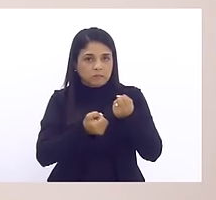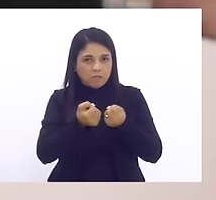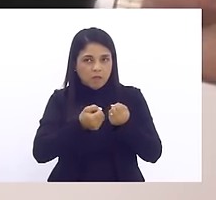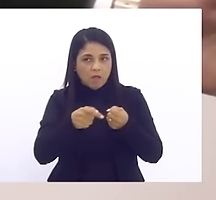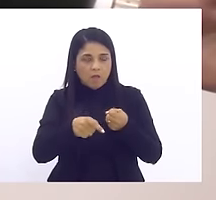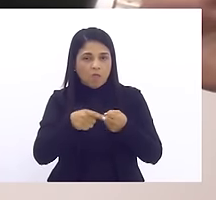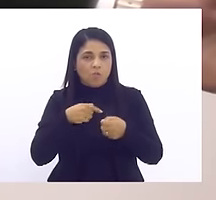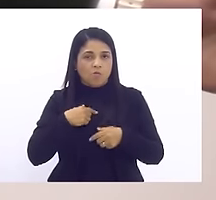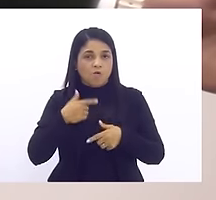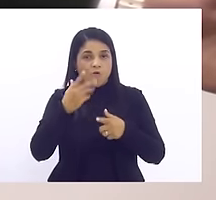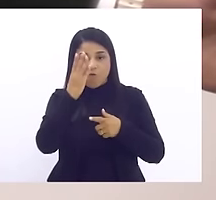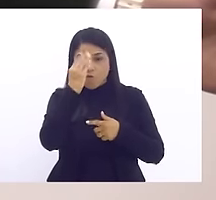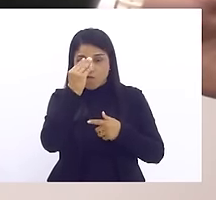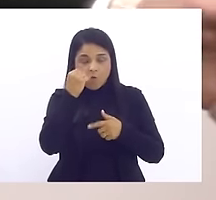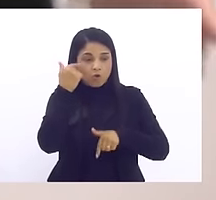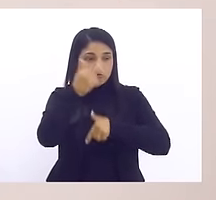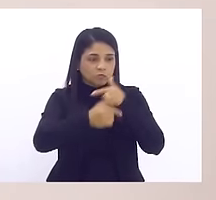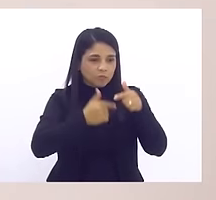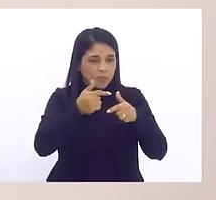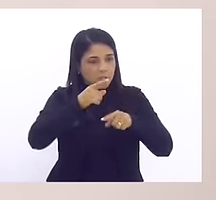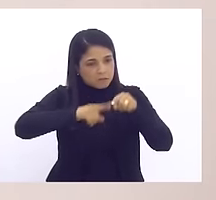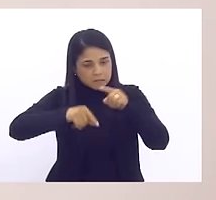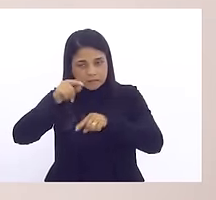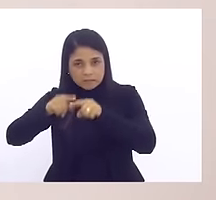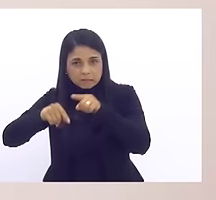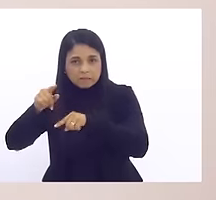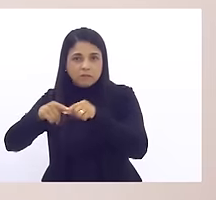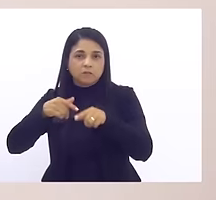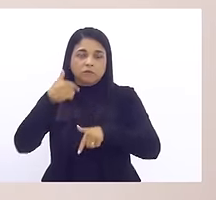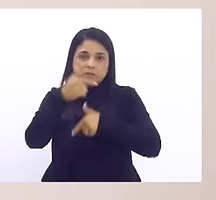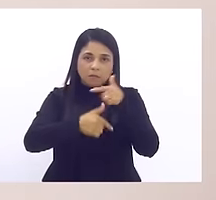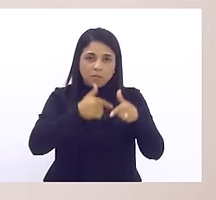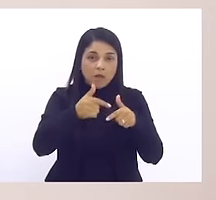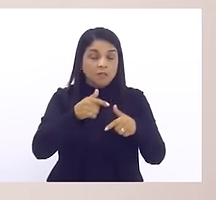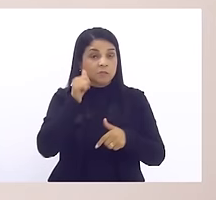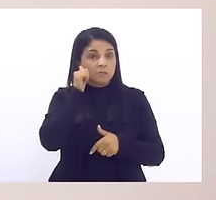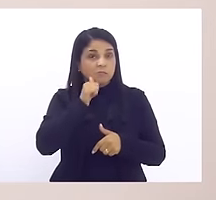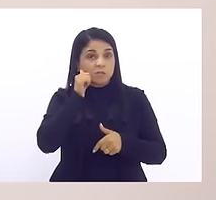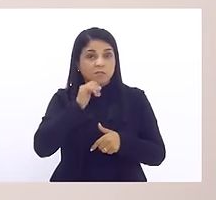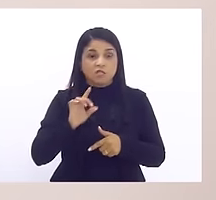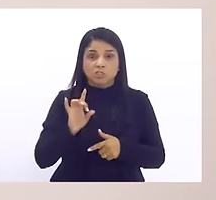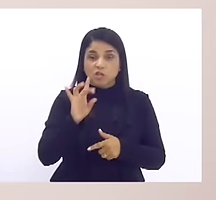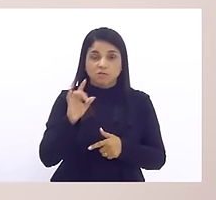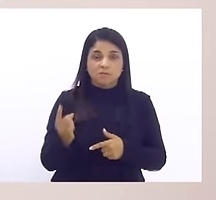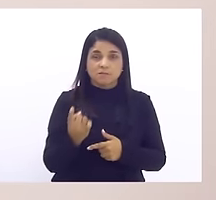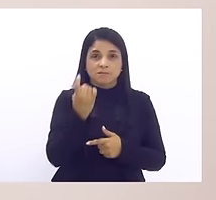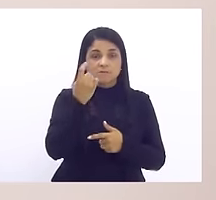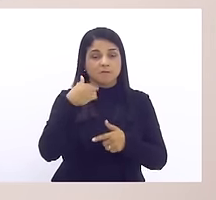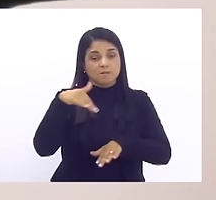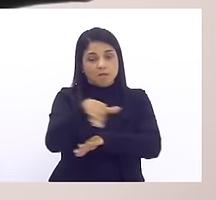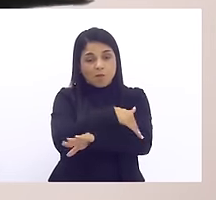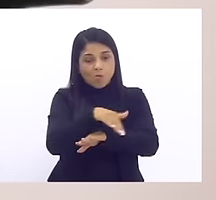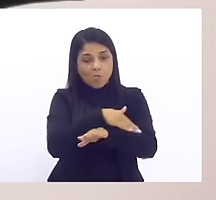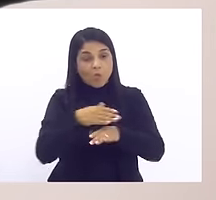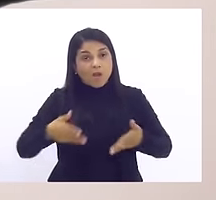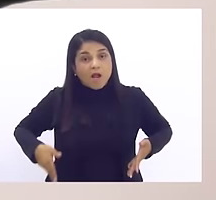vídeos mulheres ficando sozinha nas ruas cadeirantes